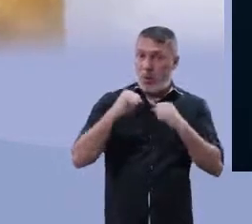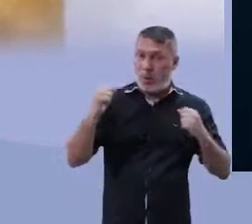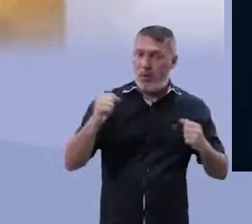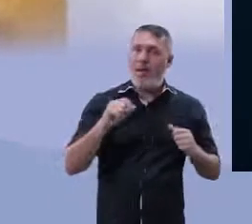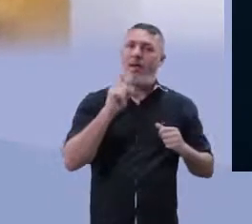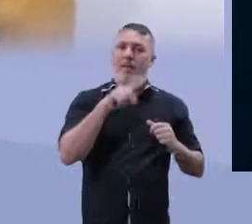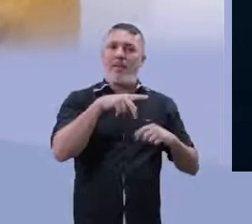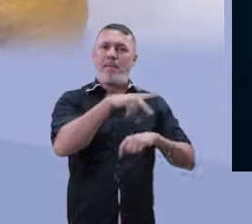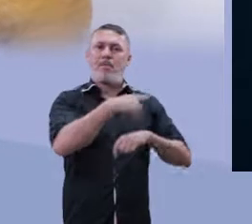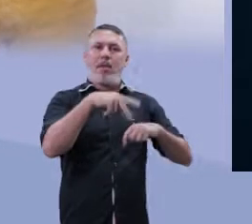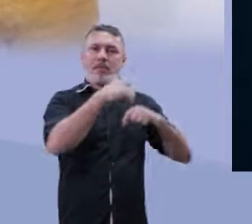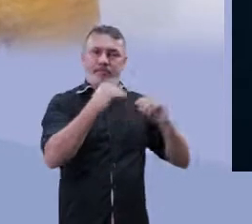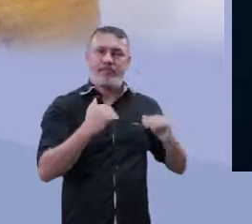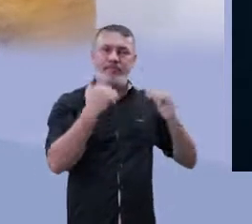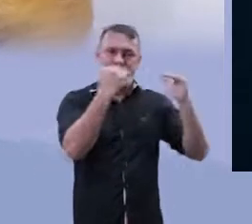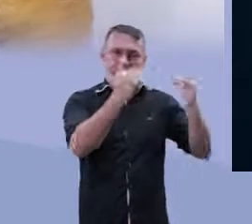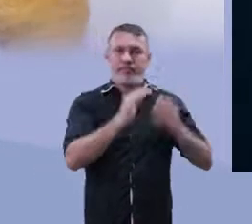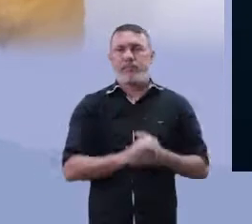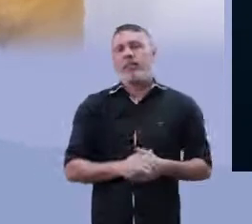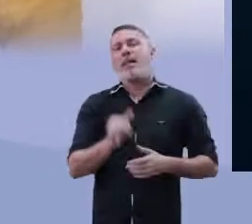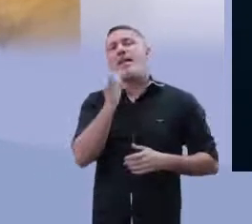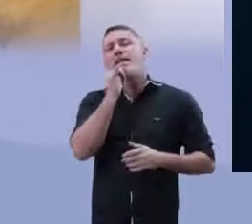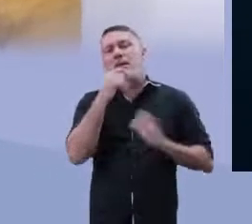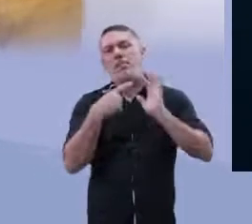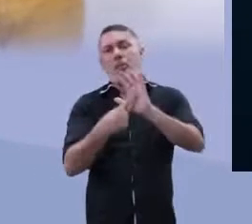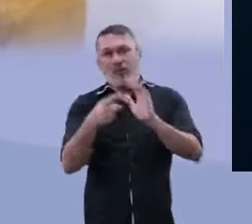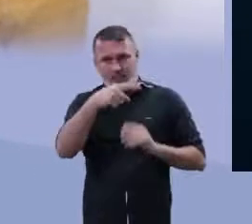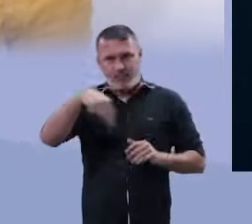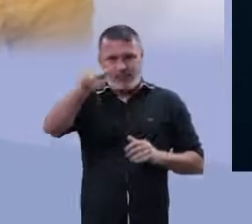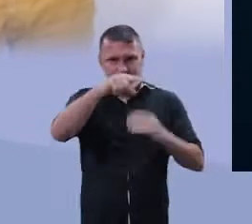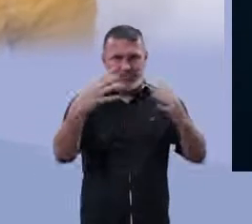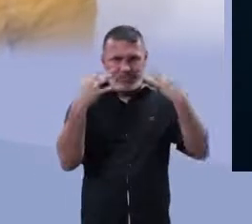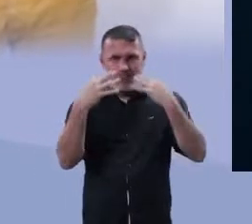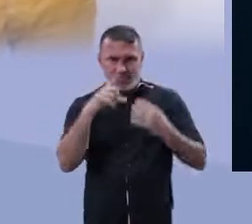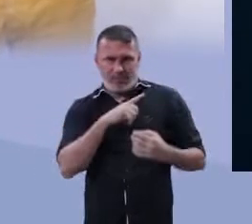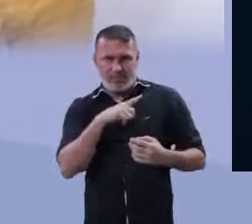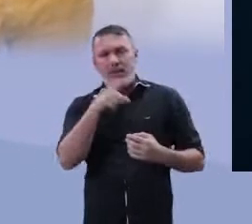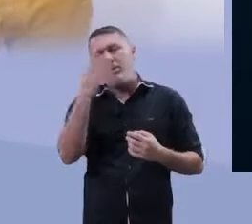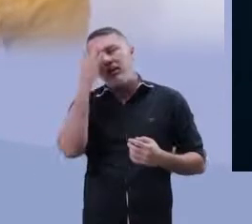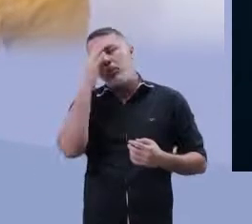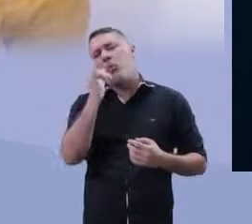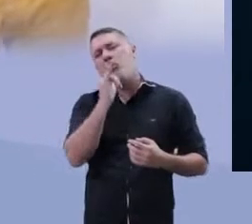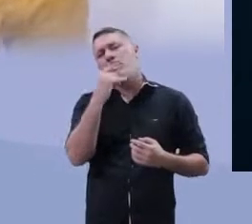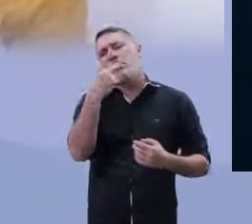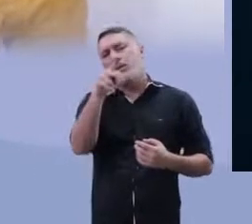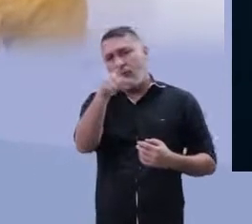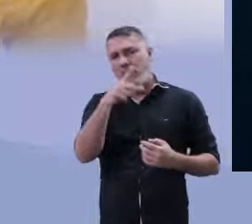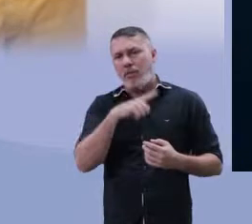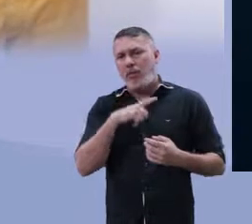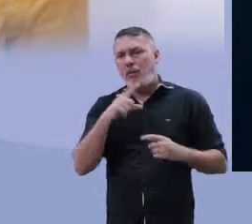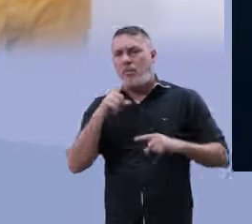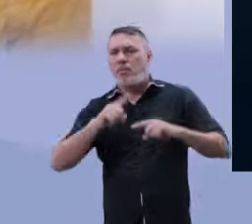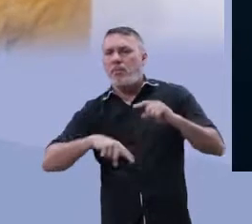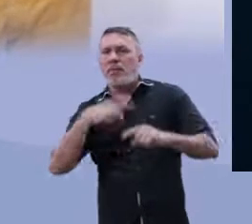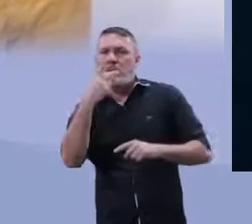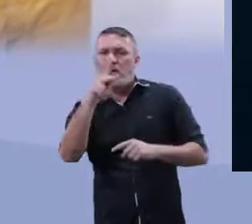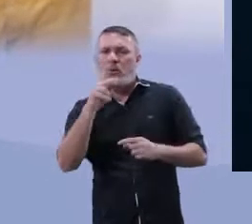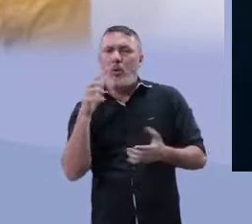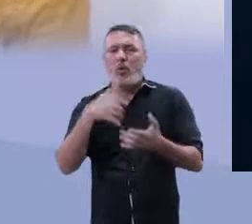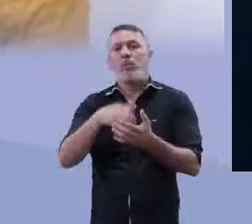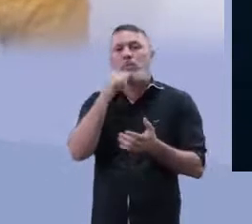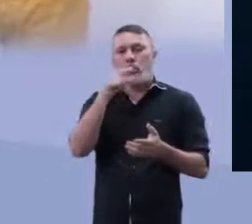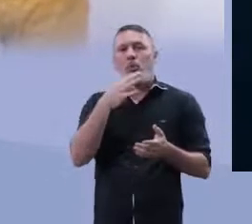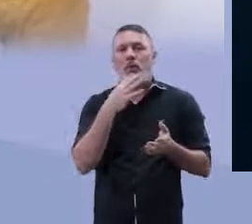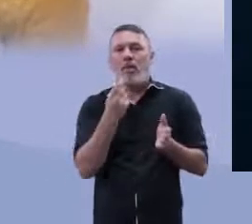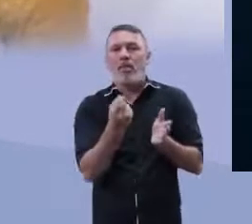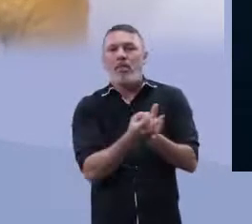exemplo clássico, né, você que está aí assistindo a nossa aulinha em casa, né, e tem, por exemplo, né, um produto de uma multinacional famosa, a